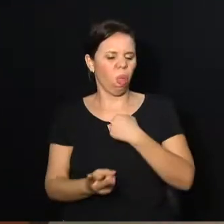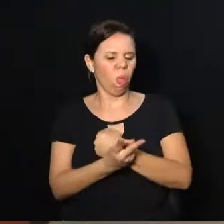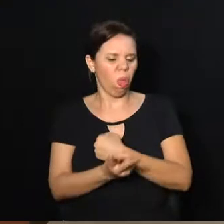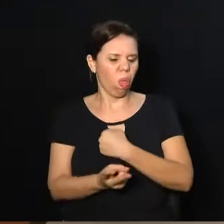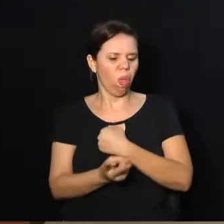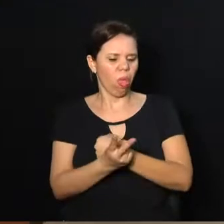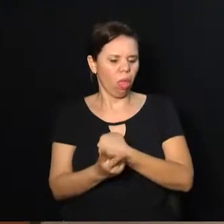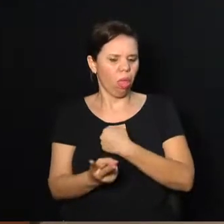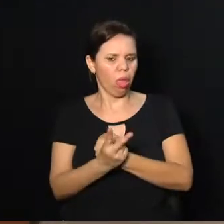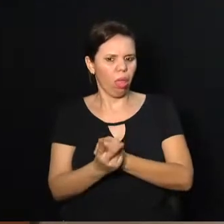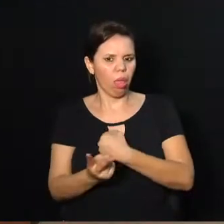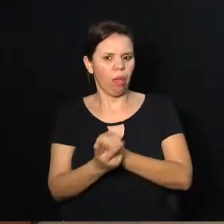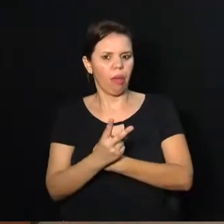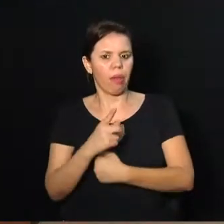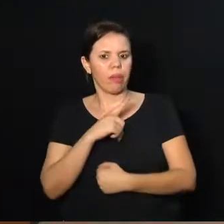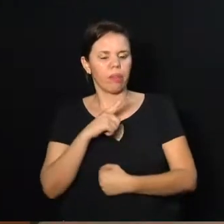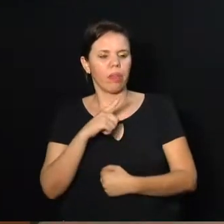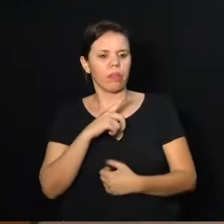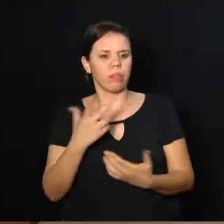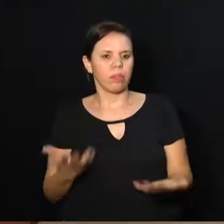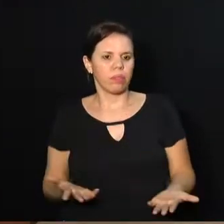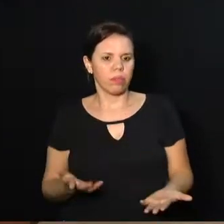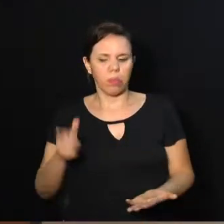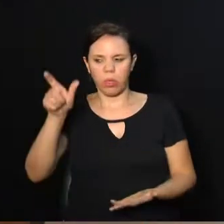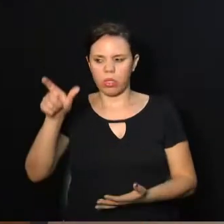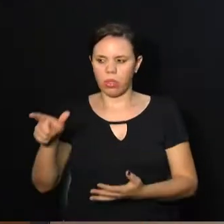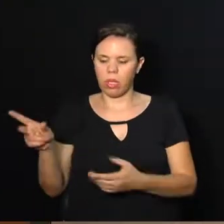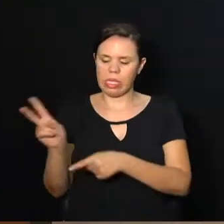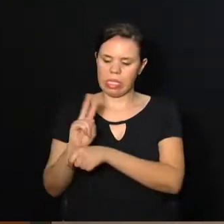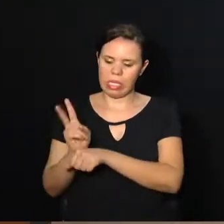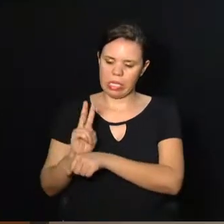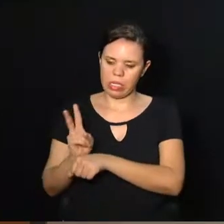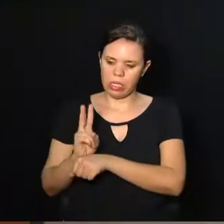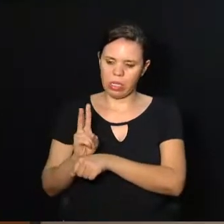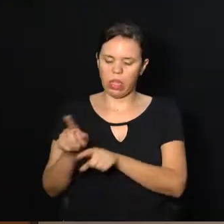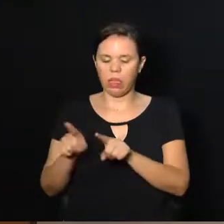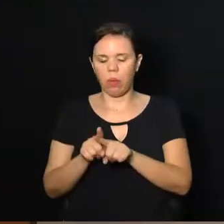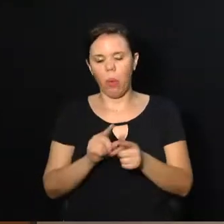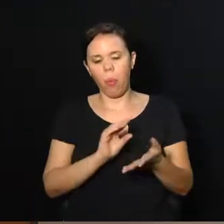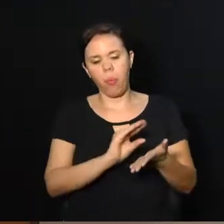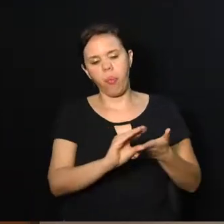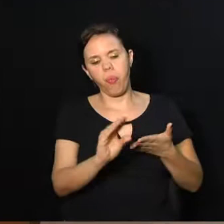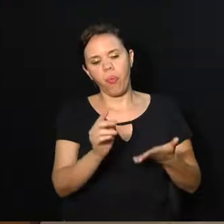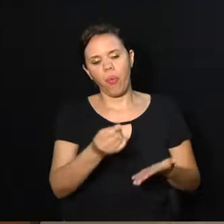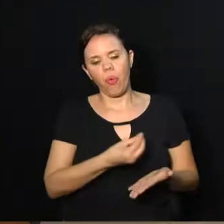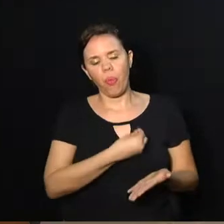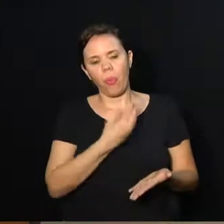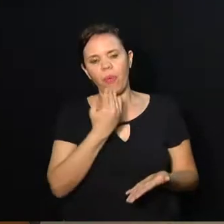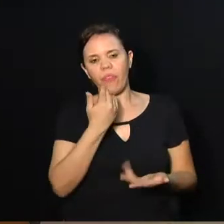Para obter proteção e, ao mesmo tempo, amparo financeiro para a sobrevivência. Sim.